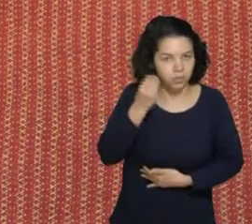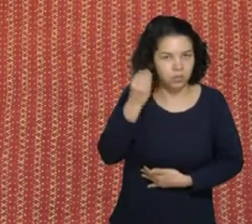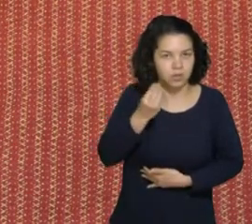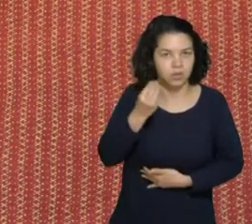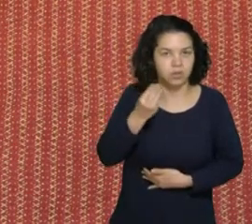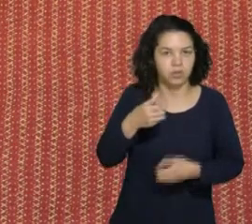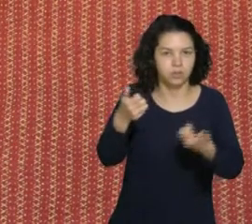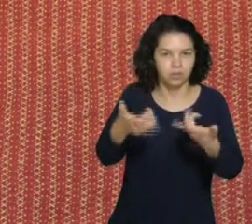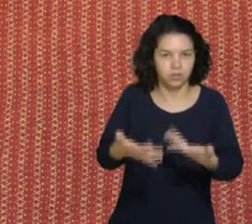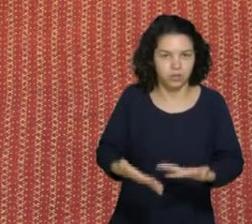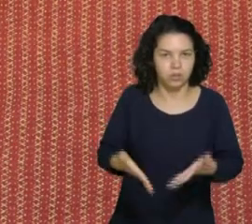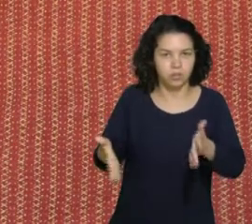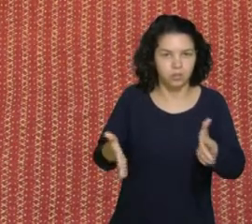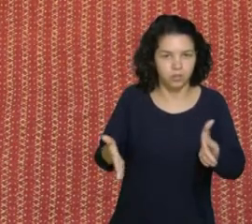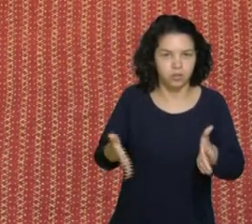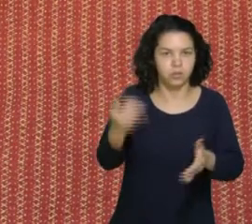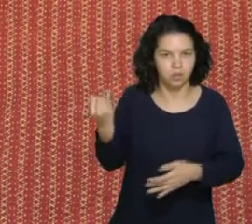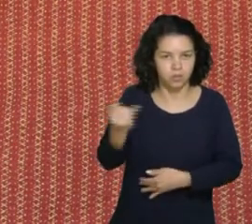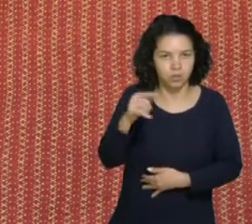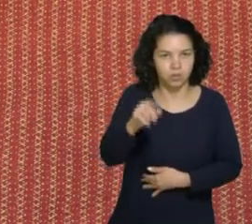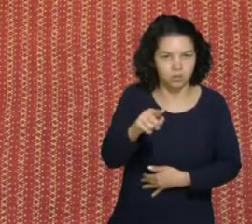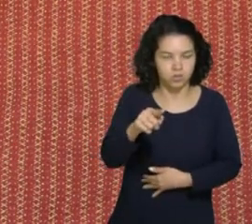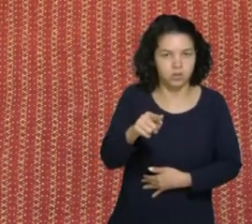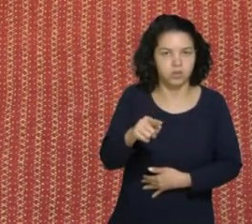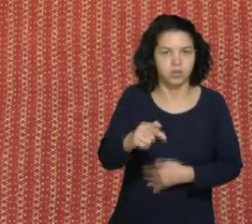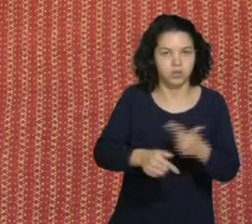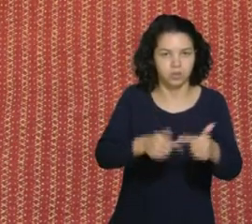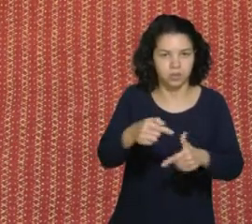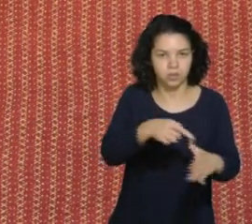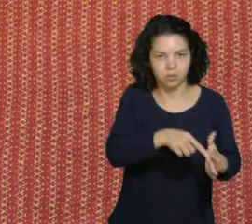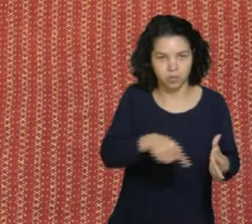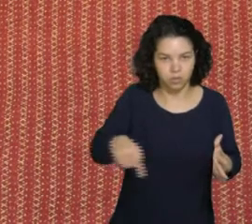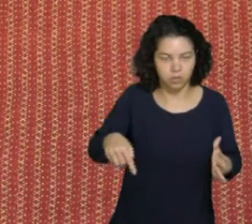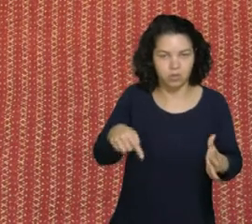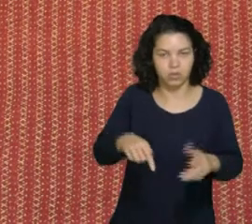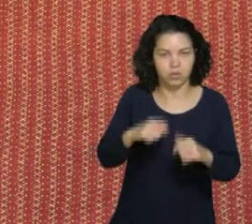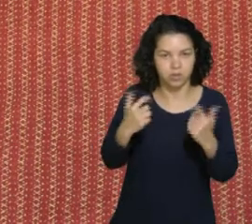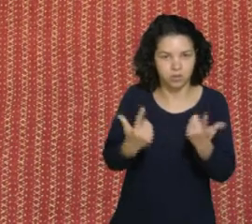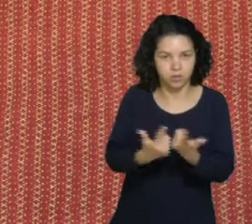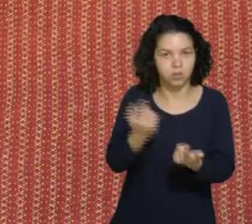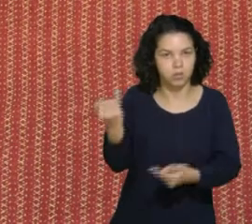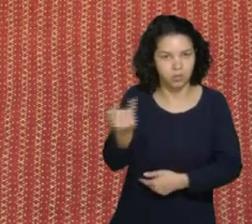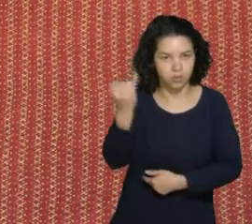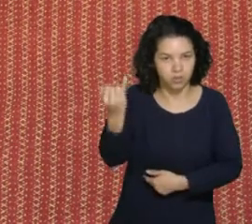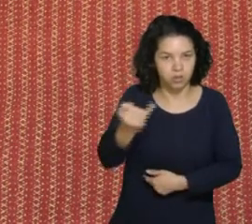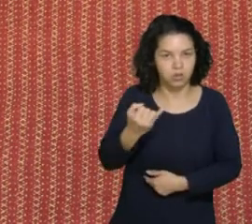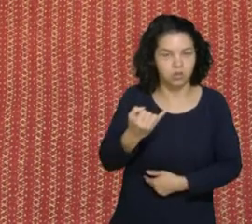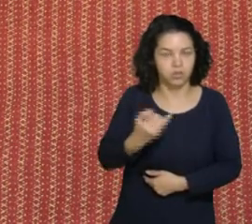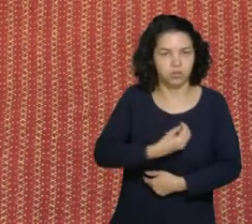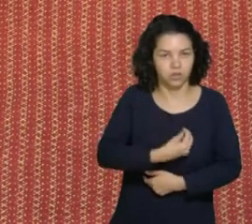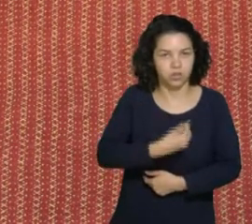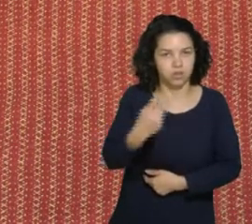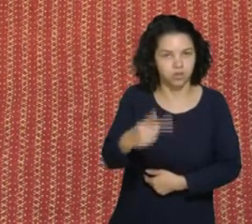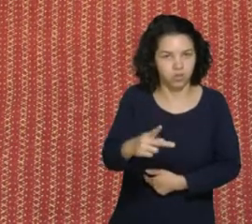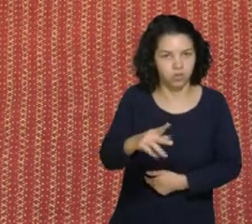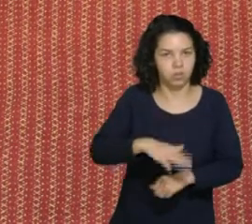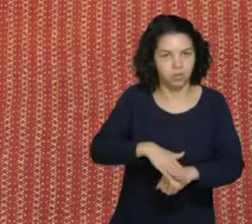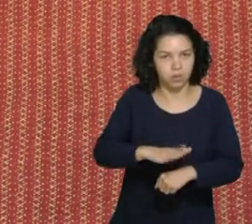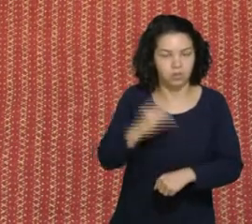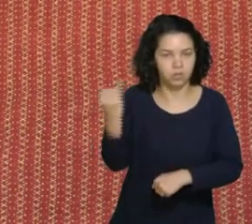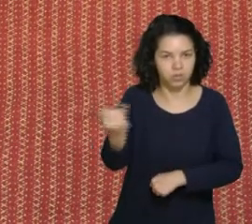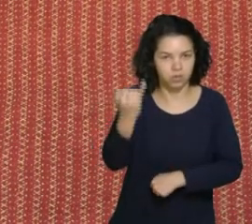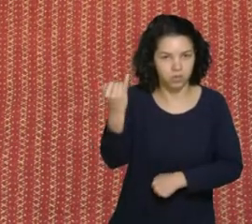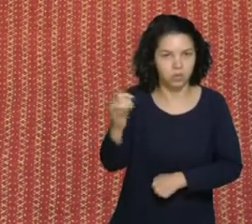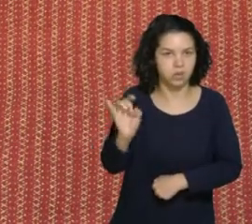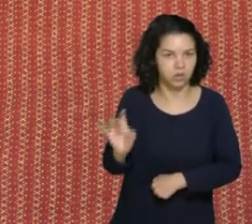nesse momento tão importante que o senhor viveu aqui dentro da casa aqui tá tem certeza que é importante para a vida do senhor fazer muito mais importante para